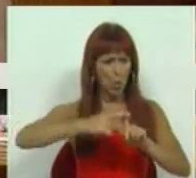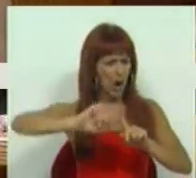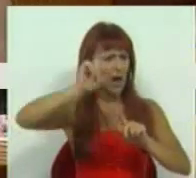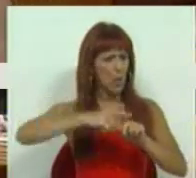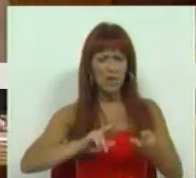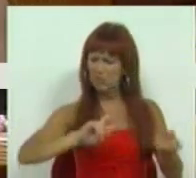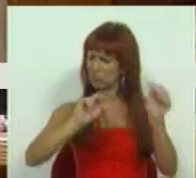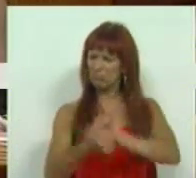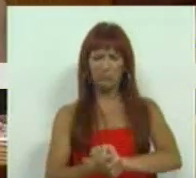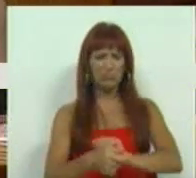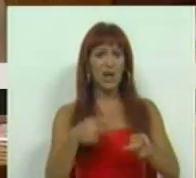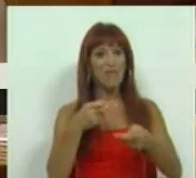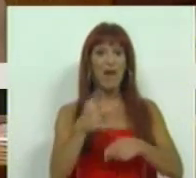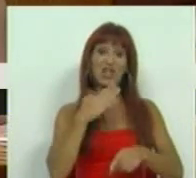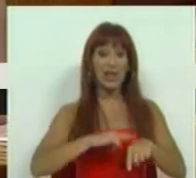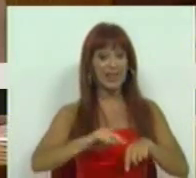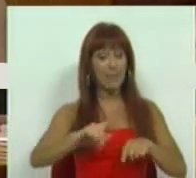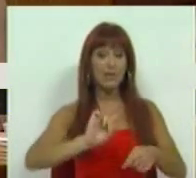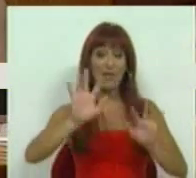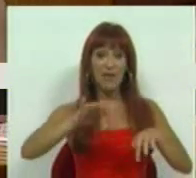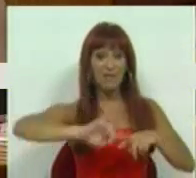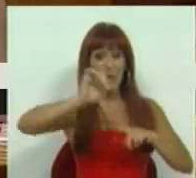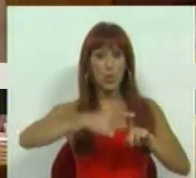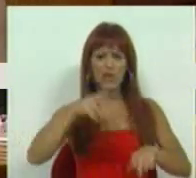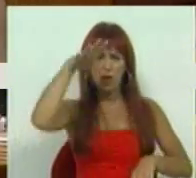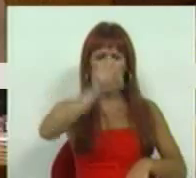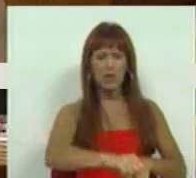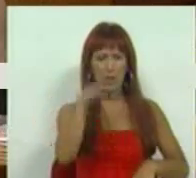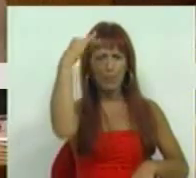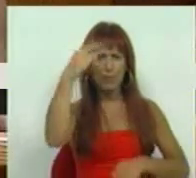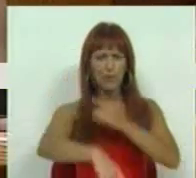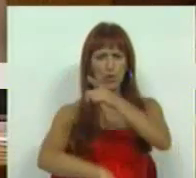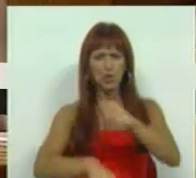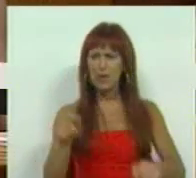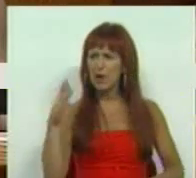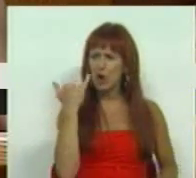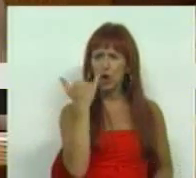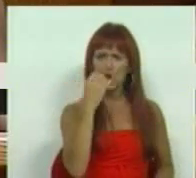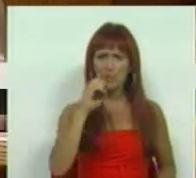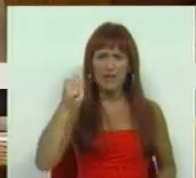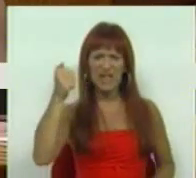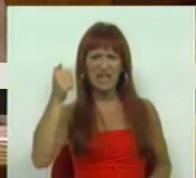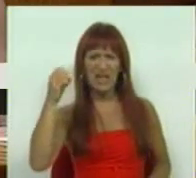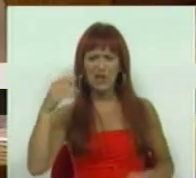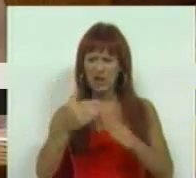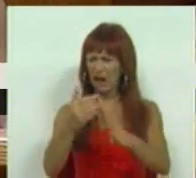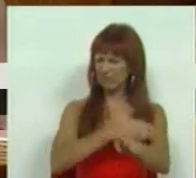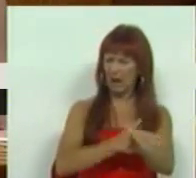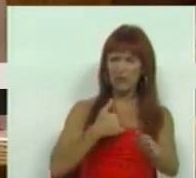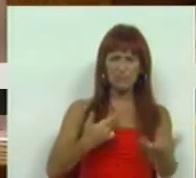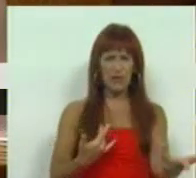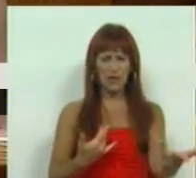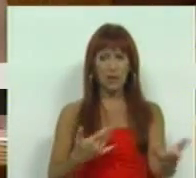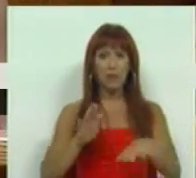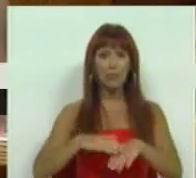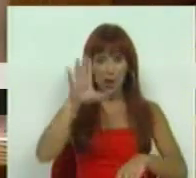foram transformadas em vagas temporárias até ao fim do ano e ocupadas por professores 2.500 números atrás de mim. É pois